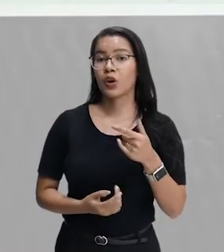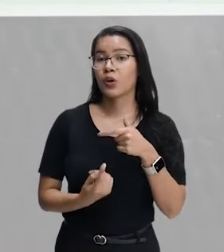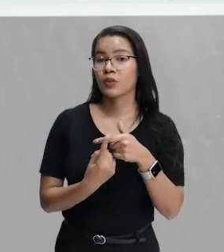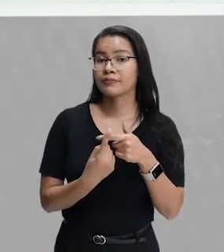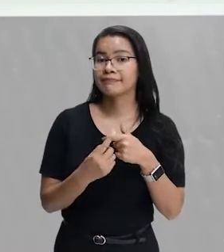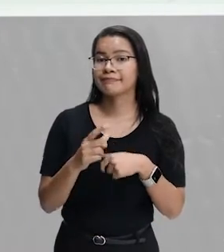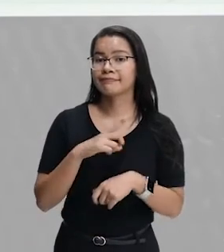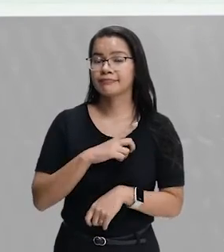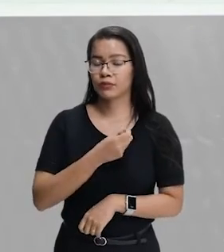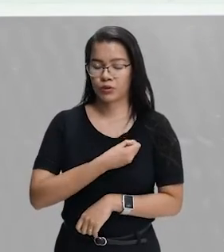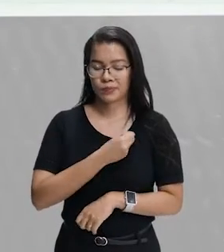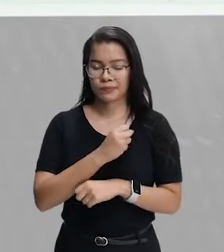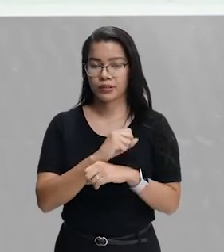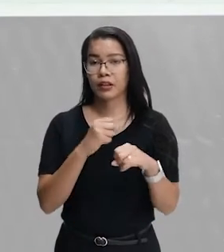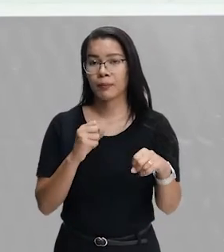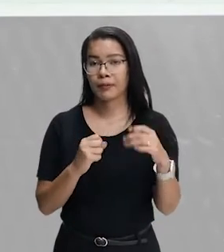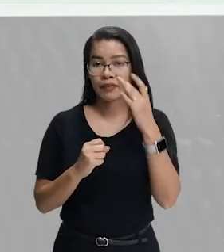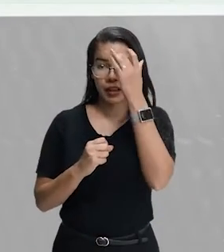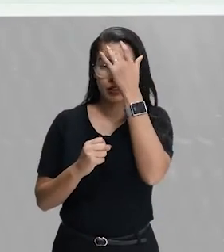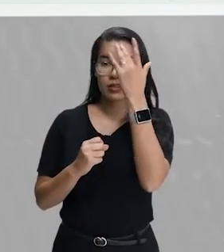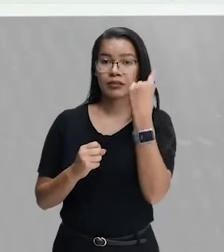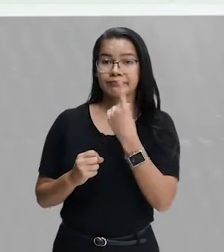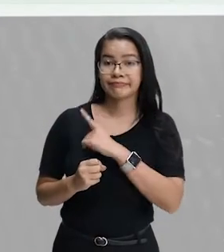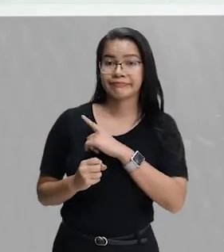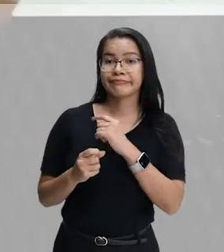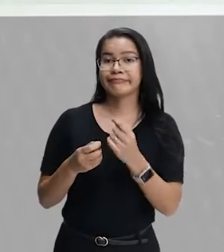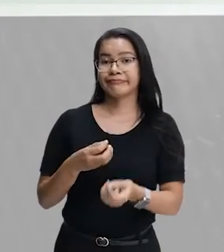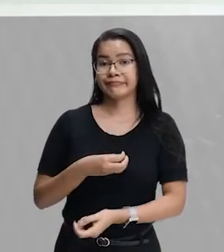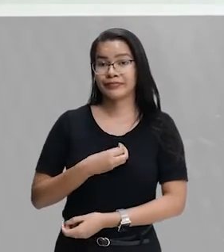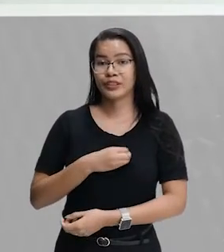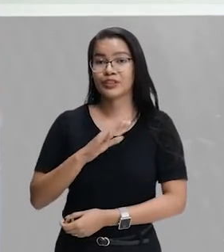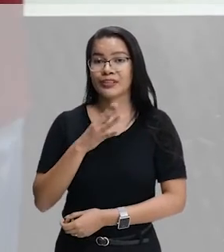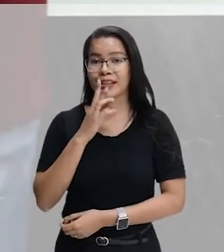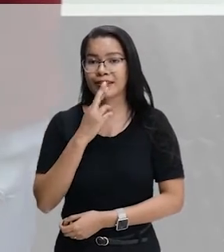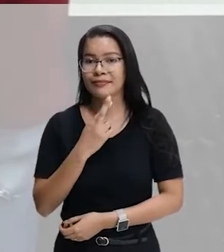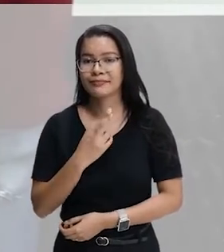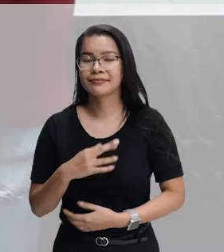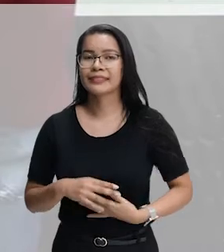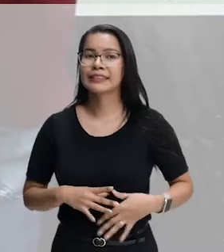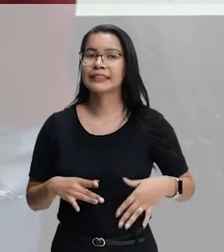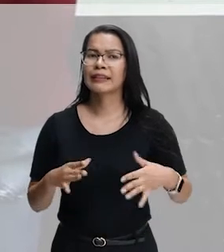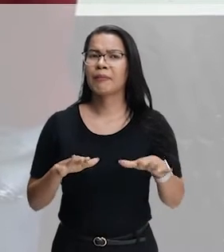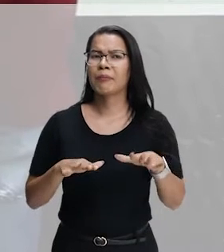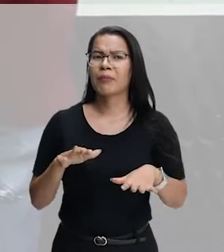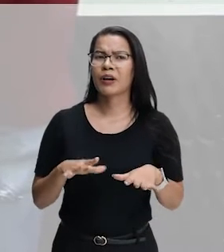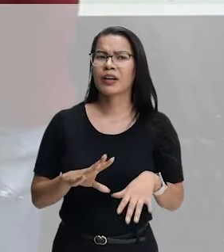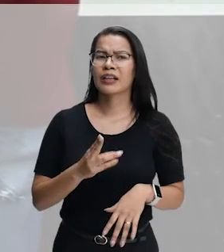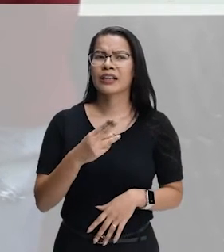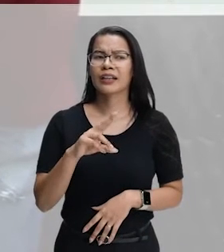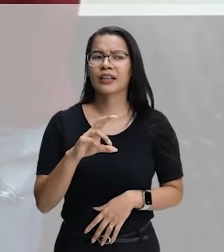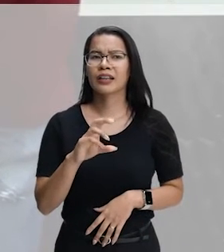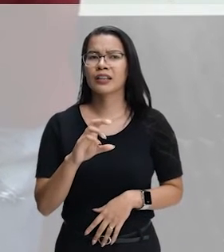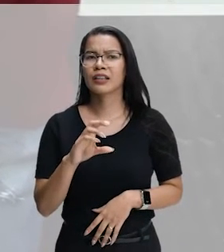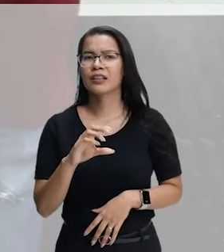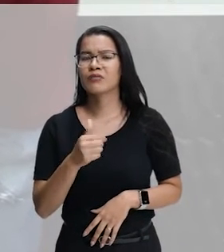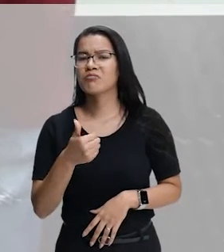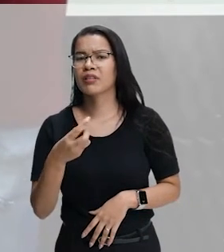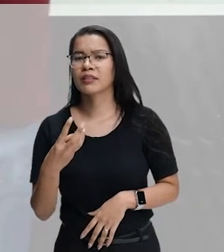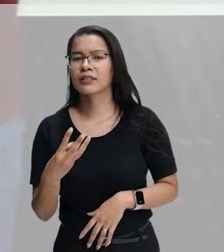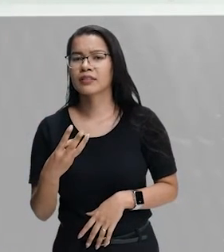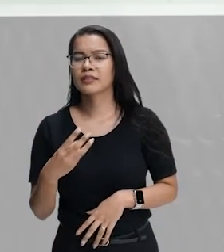número muito grande, né? Para facilitar aqui a nossa vida, eu já fiz essa conta. Isso aqui vai dar próximo de